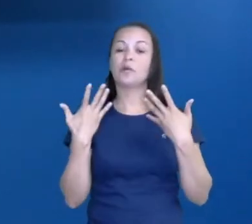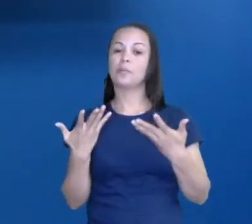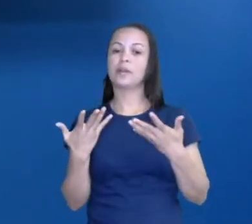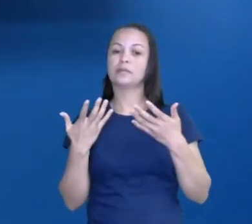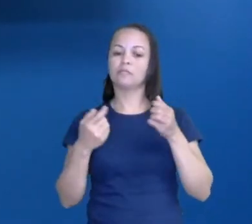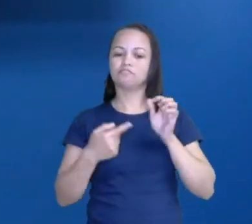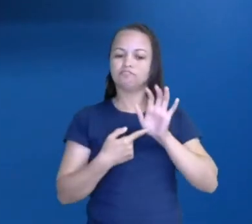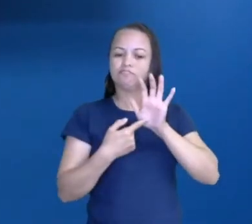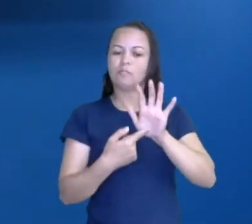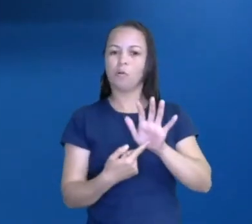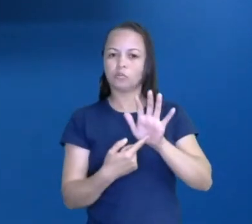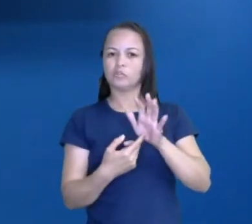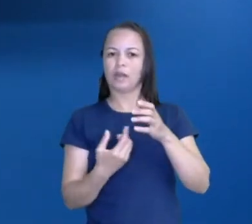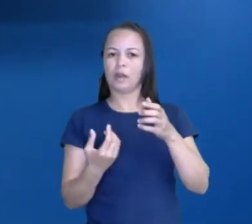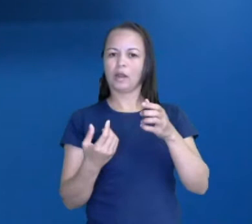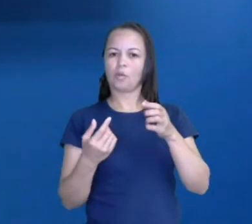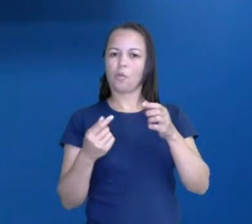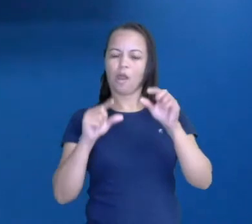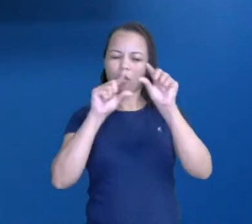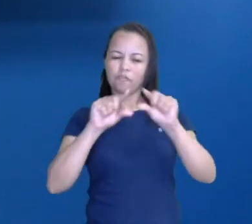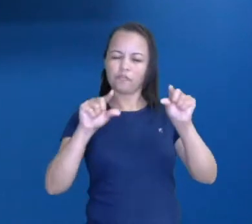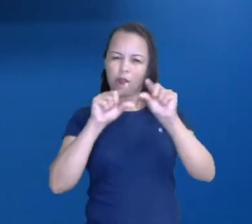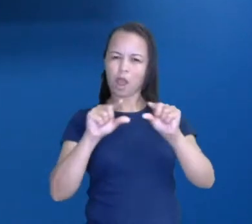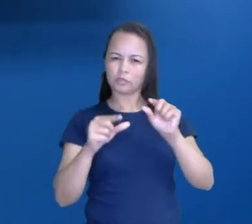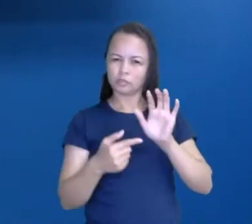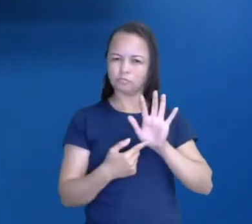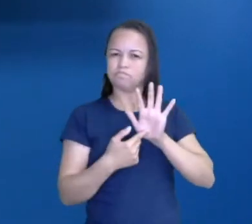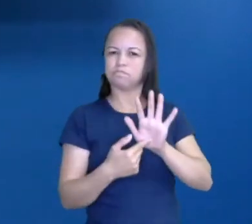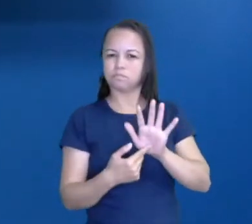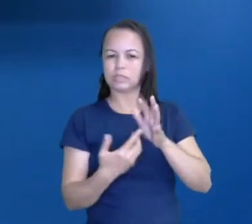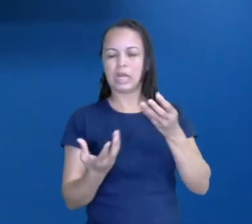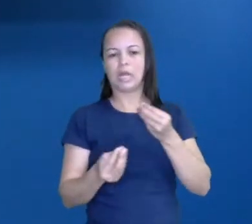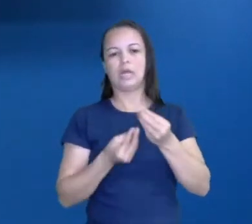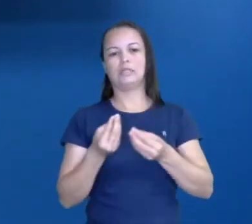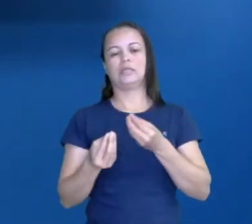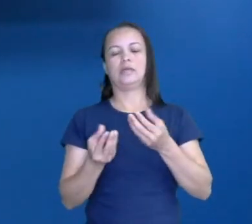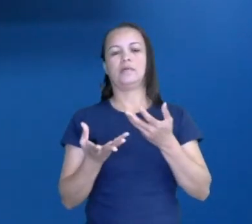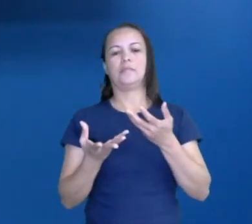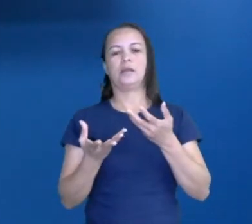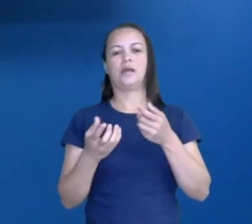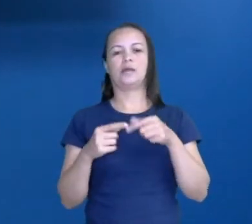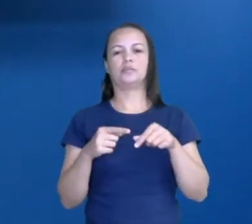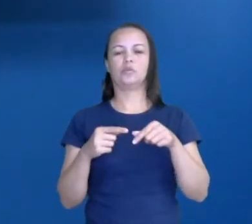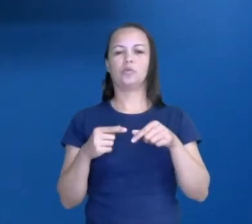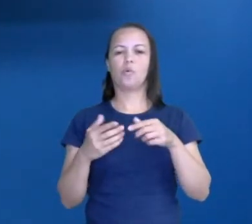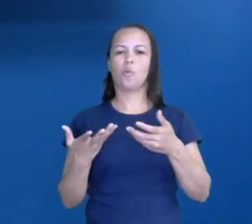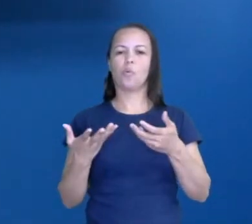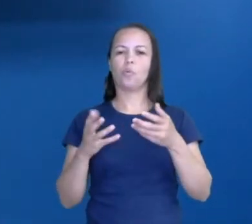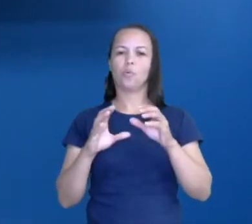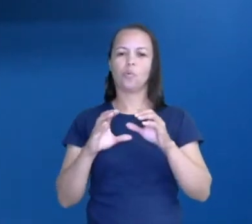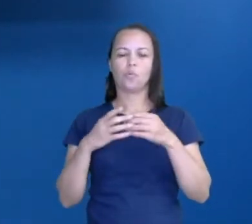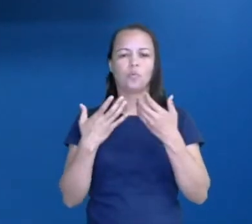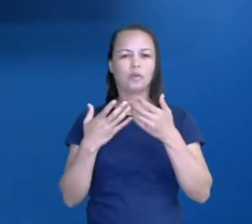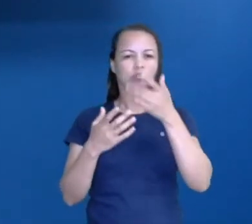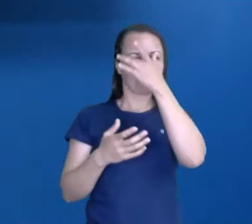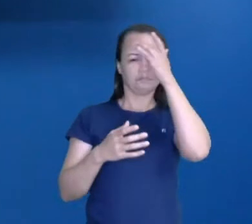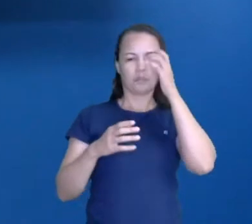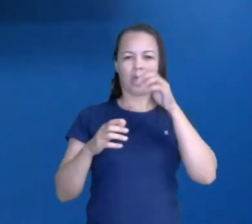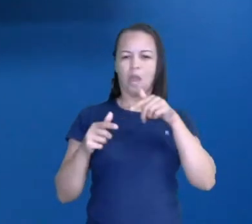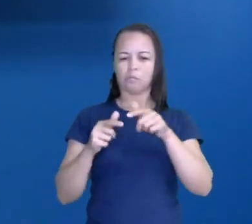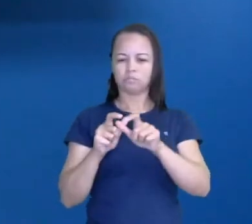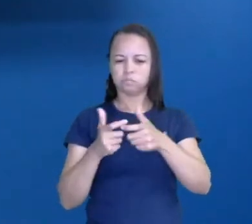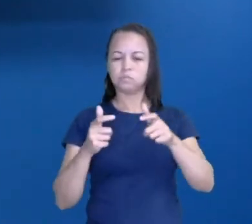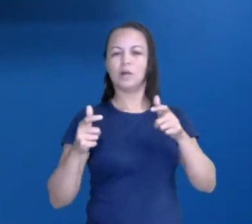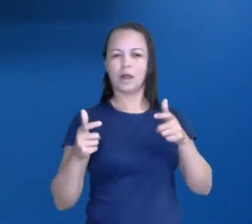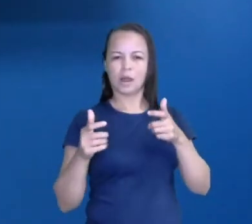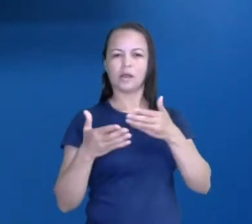deixar a frase com mais ênfase, principalmente para atingir um público maior, para chegar muito